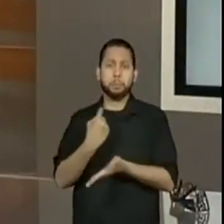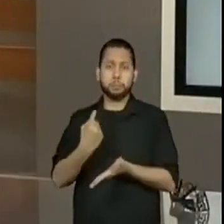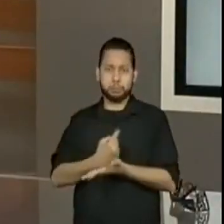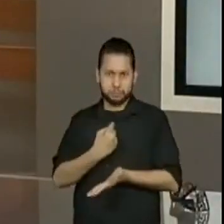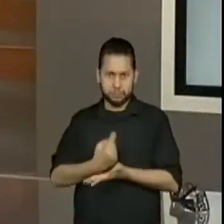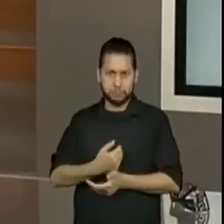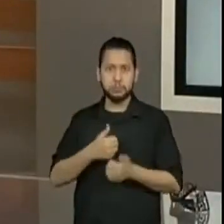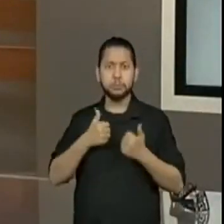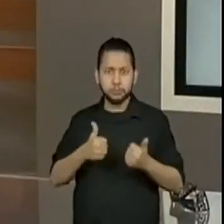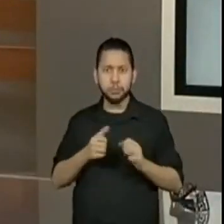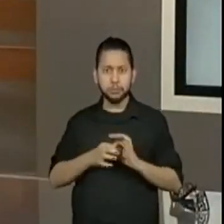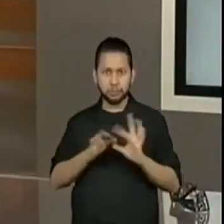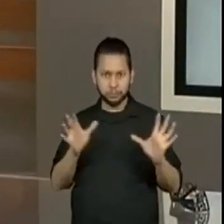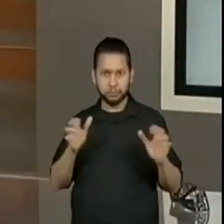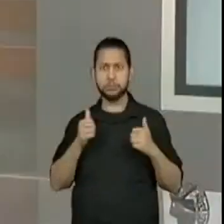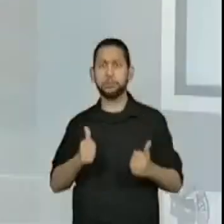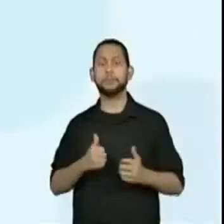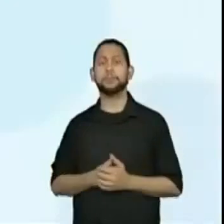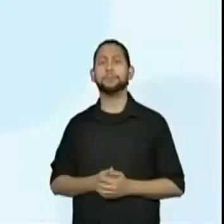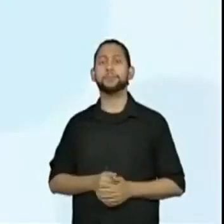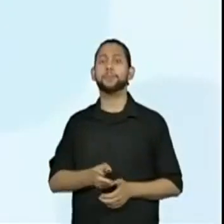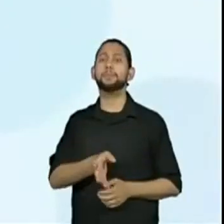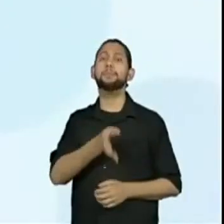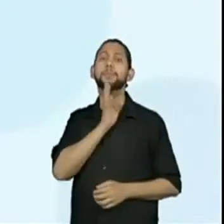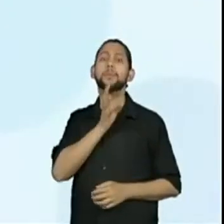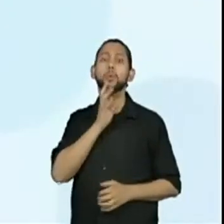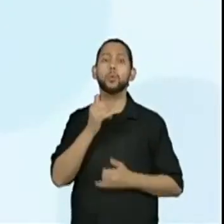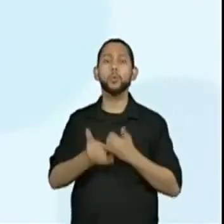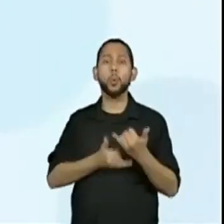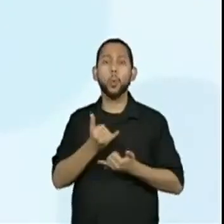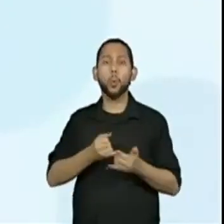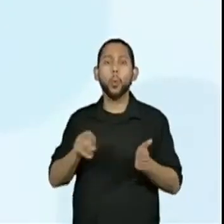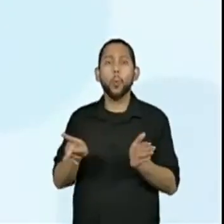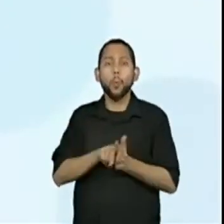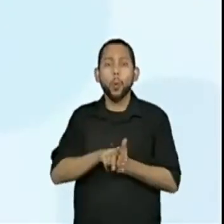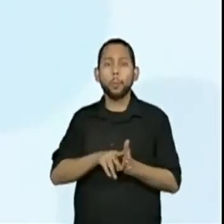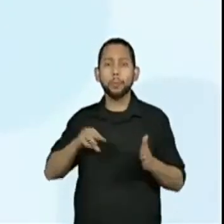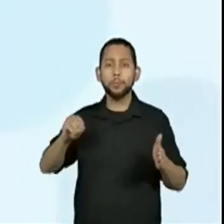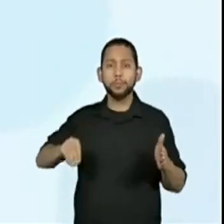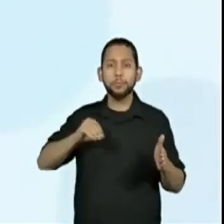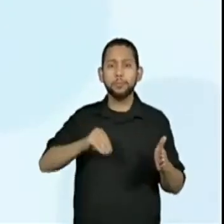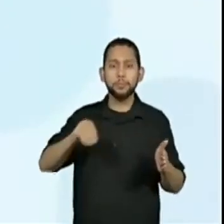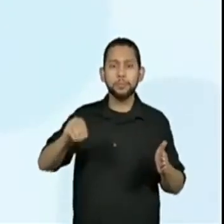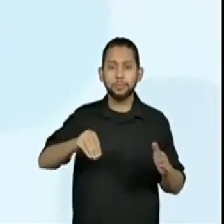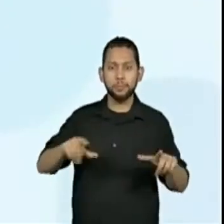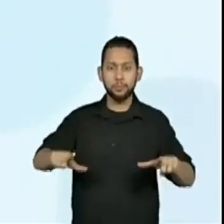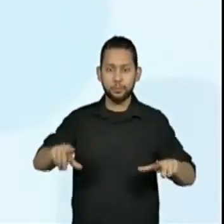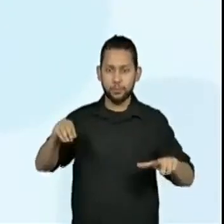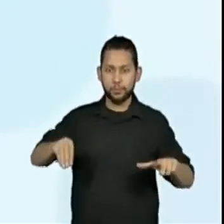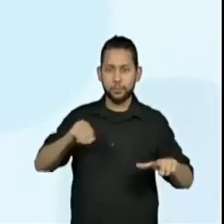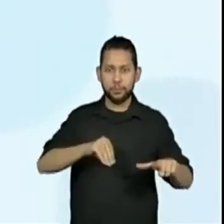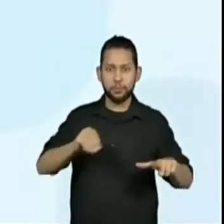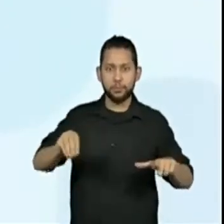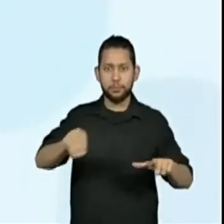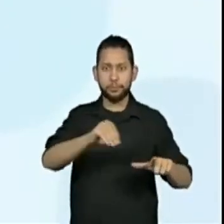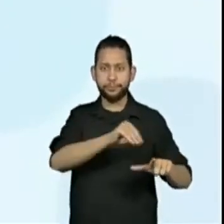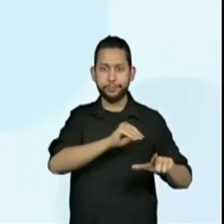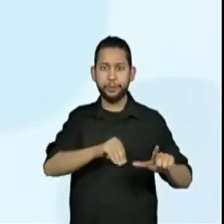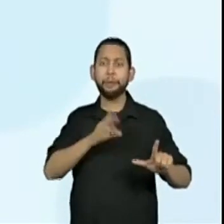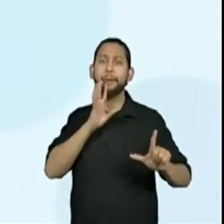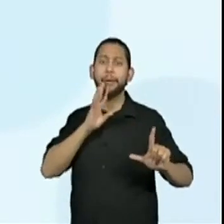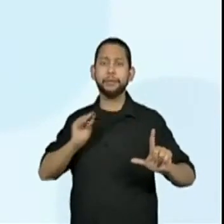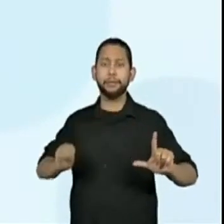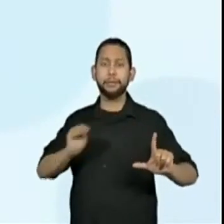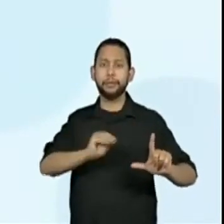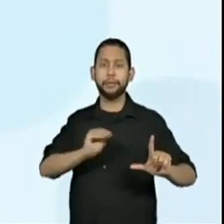chat, certo? Vocês conhecem os jogos de tabuleiro? E aí, jogos de tabuleiro, já ouviram